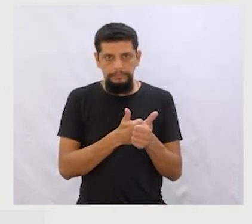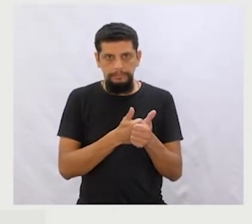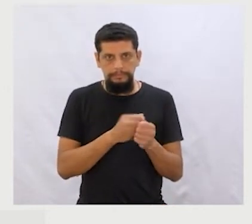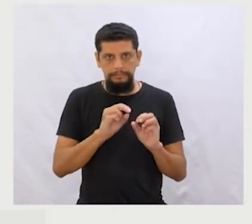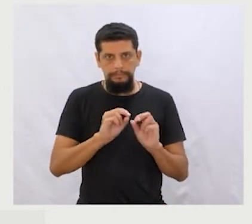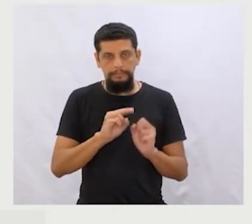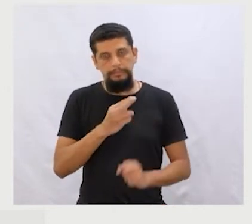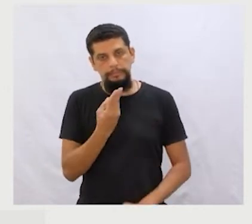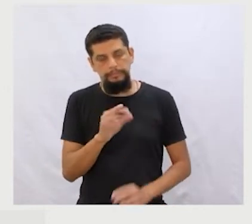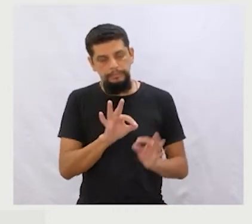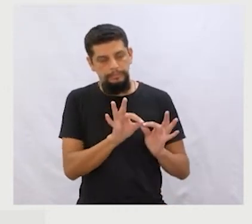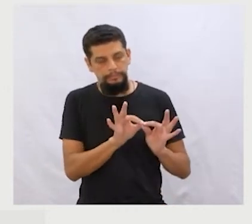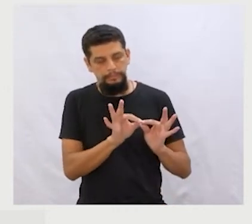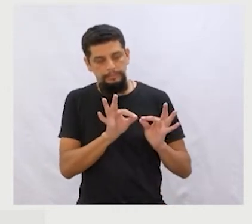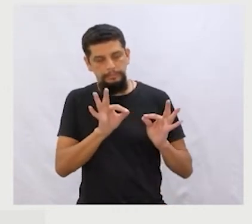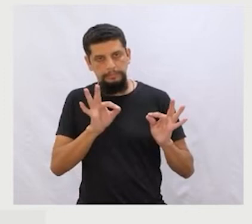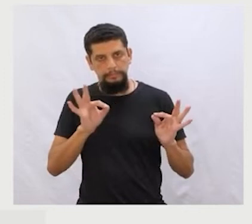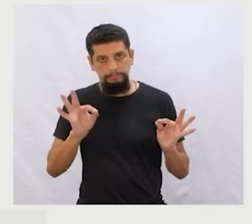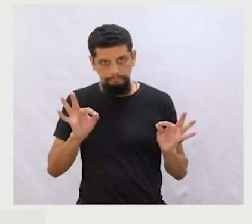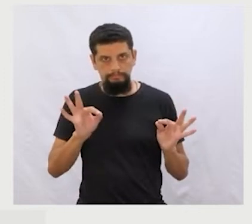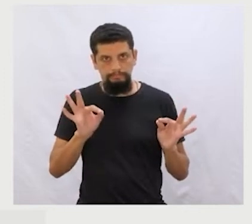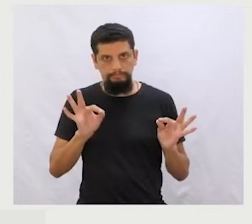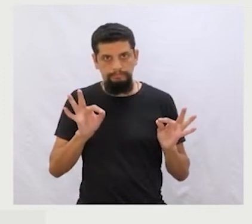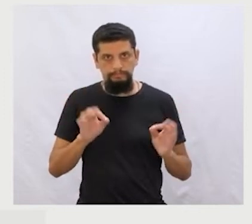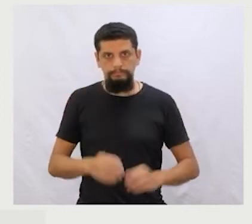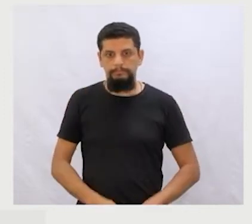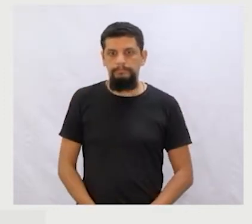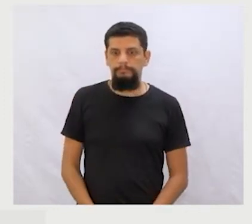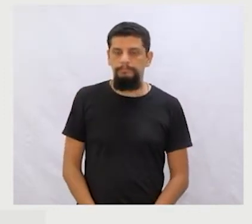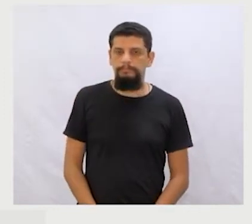juntos ou estão separados?